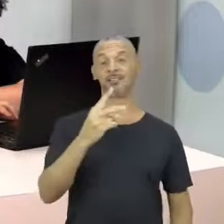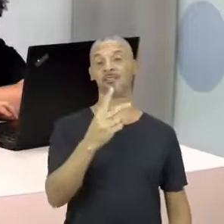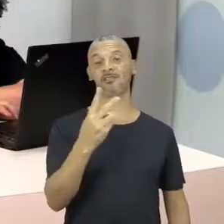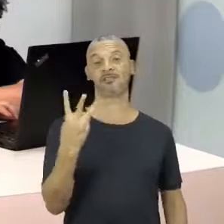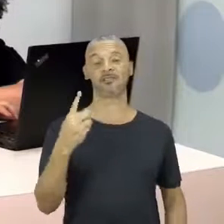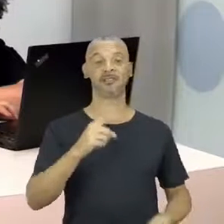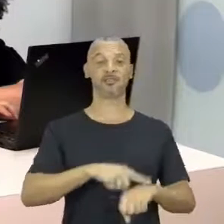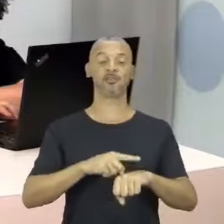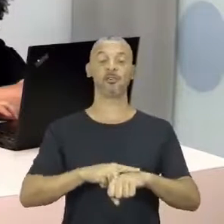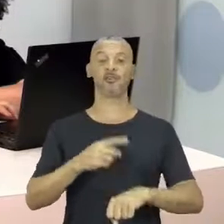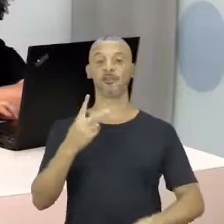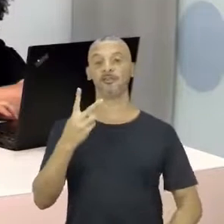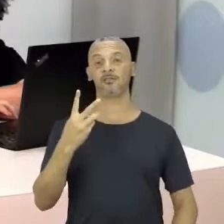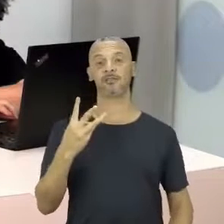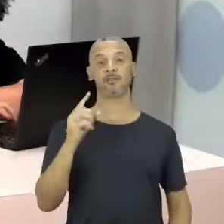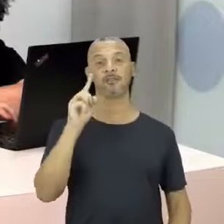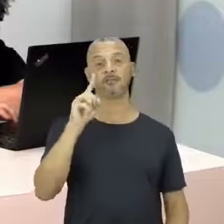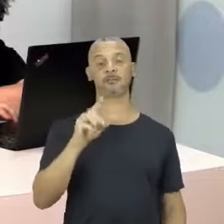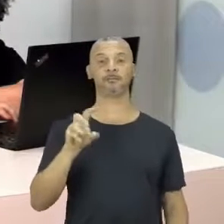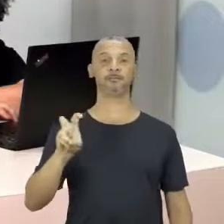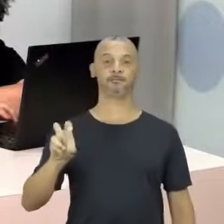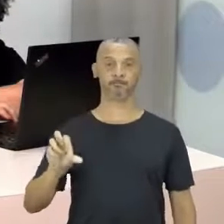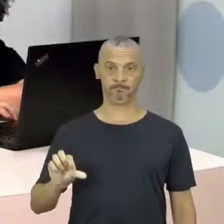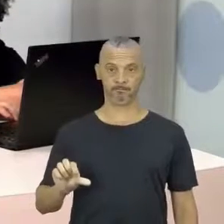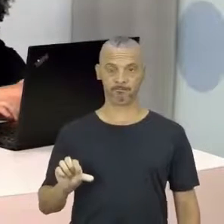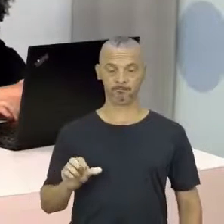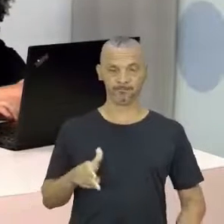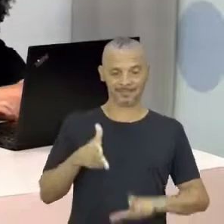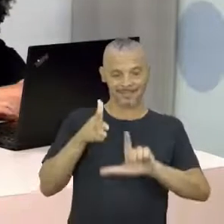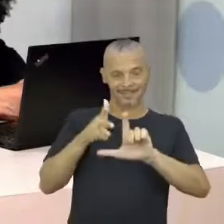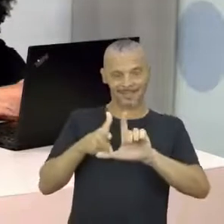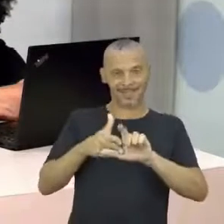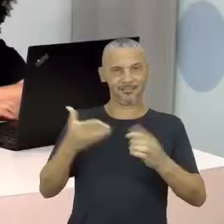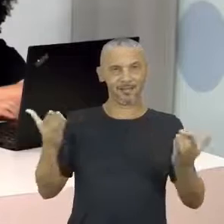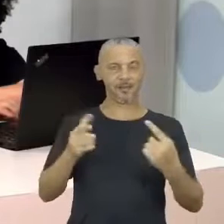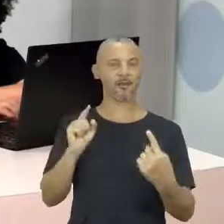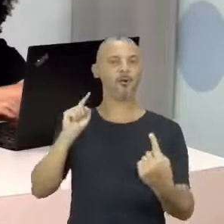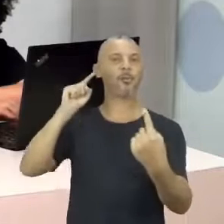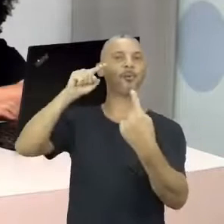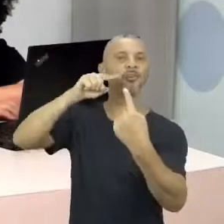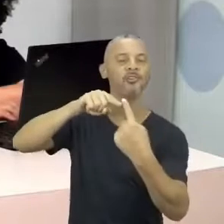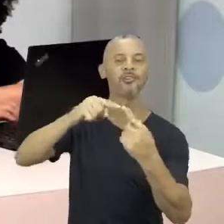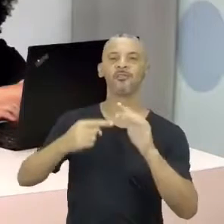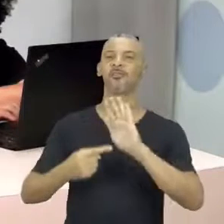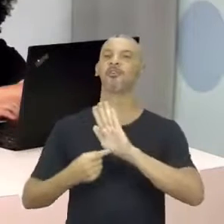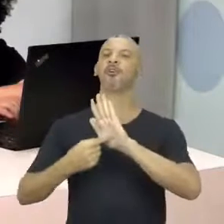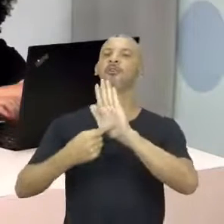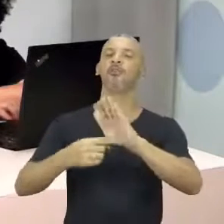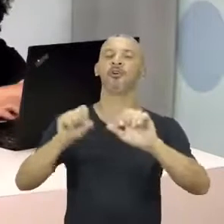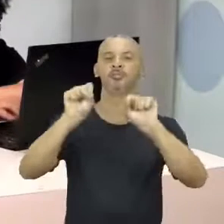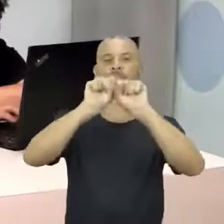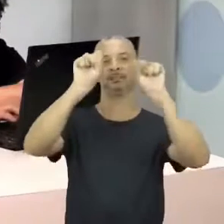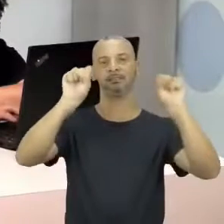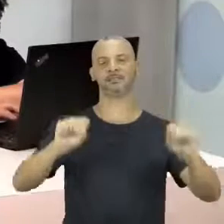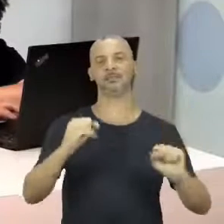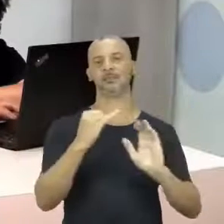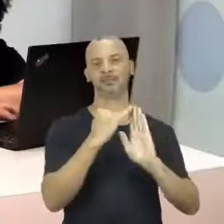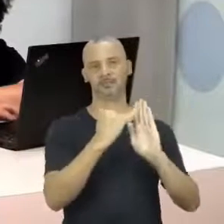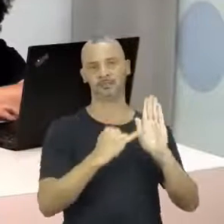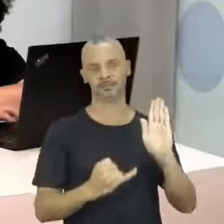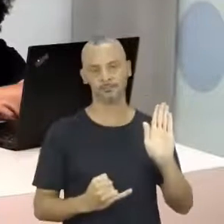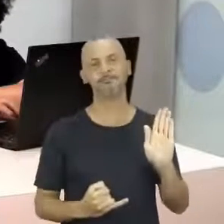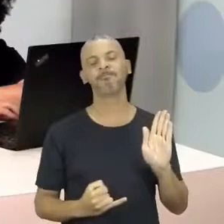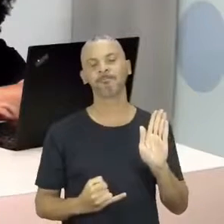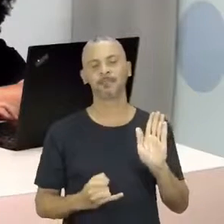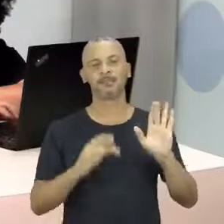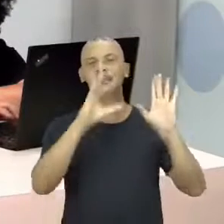às 23h59. Essa live, ela teve o objetivo de apresentar um pouco do sistema de inscrição, né? Apresentar um pouco não,